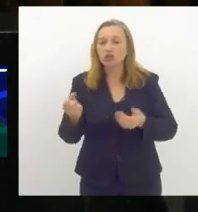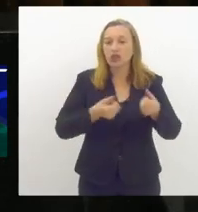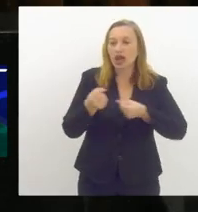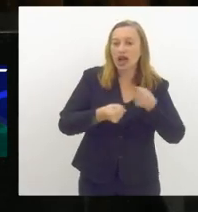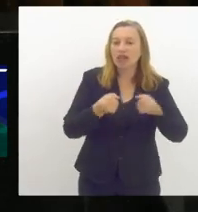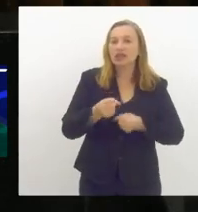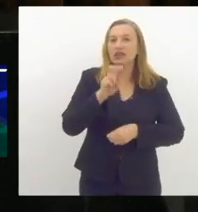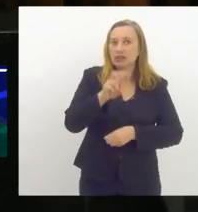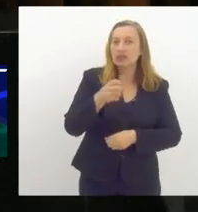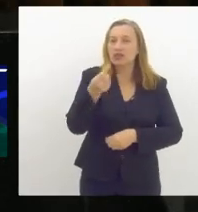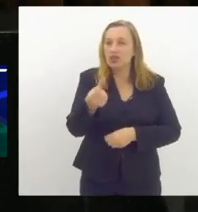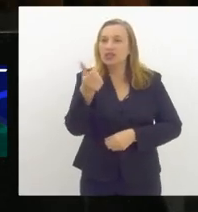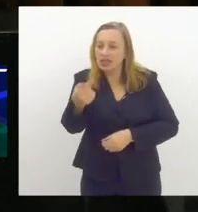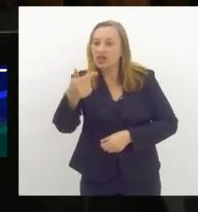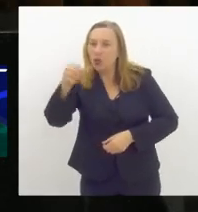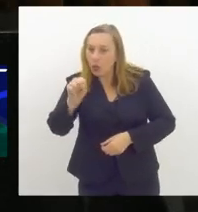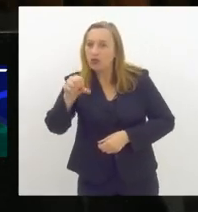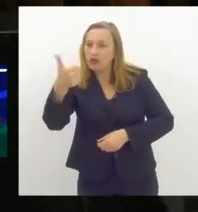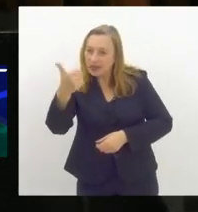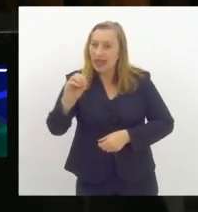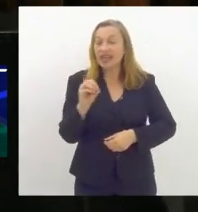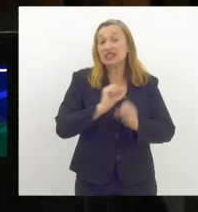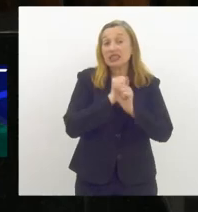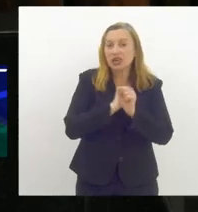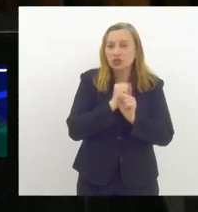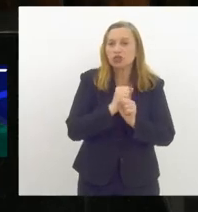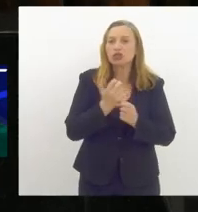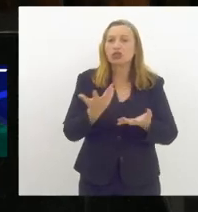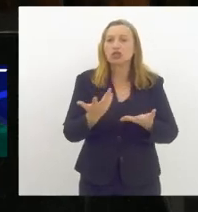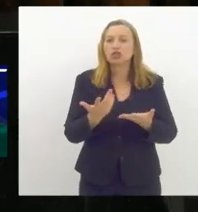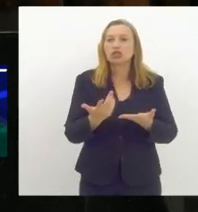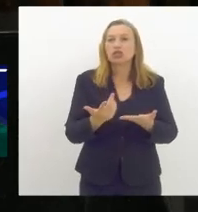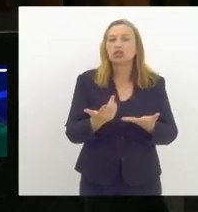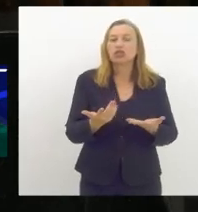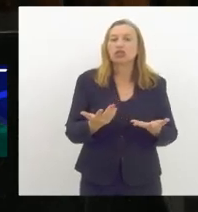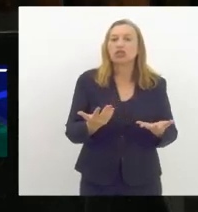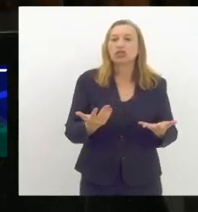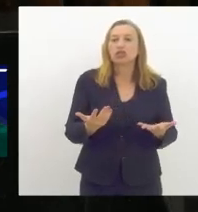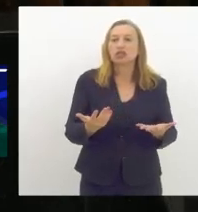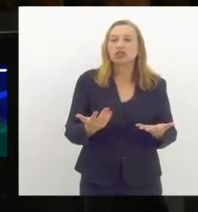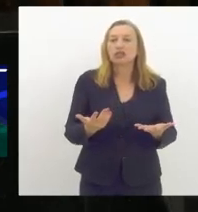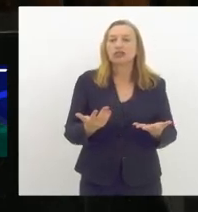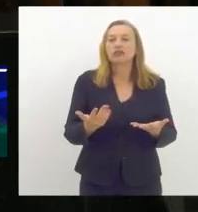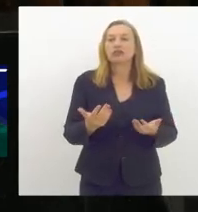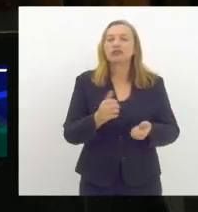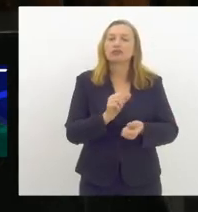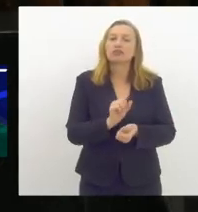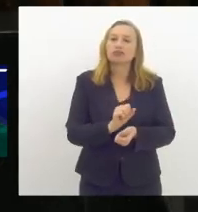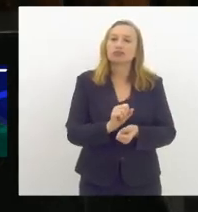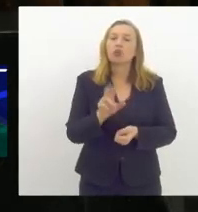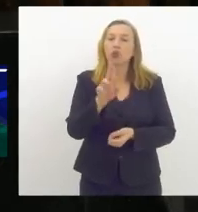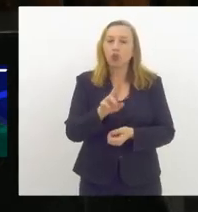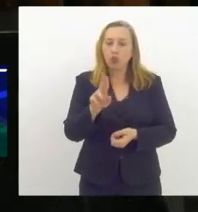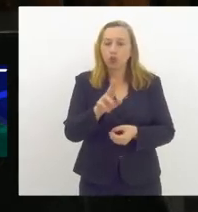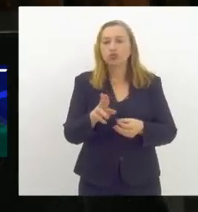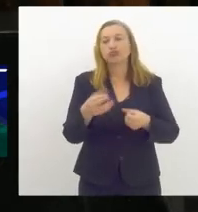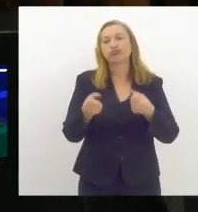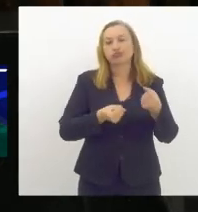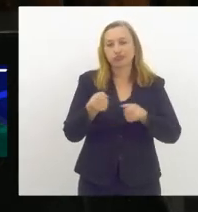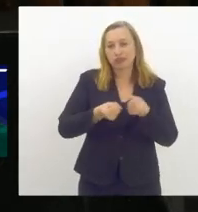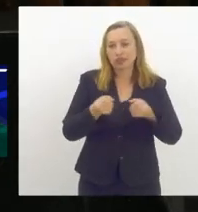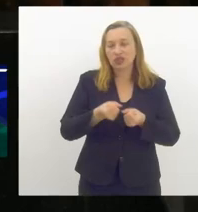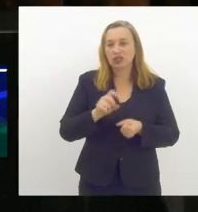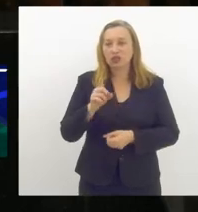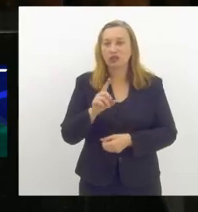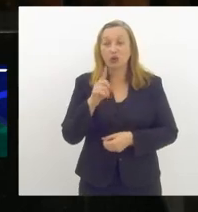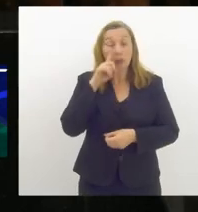passa de cinco seis sete oito nove dez anos que a gente tá de validade dos veículos não só